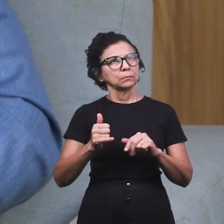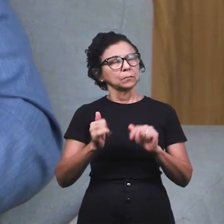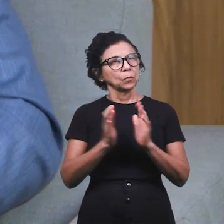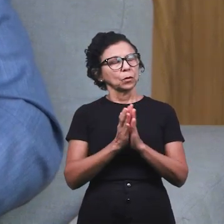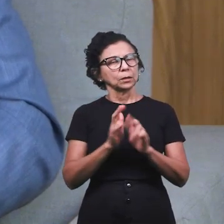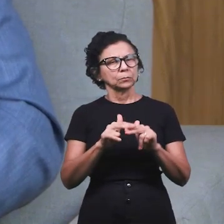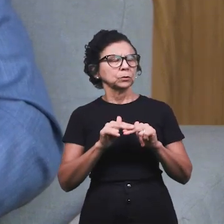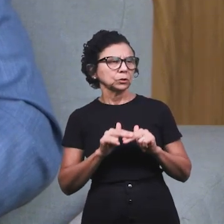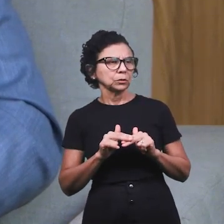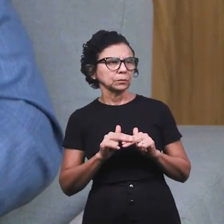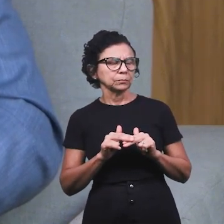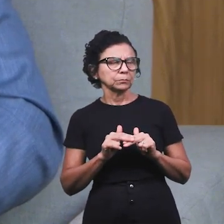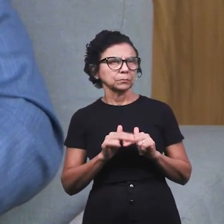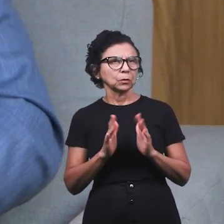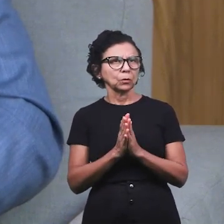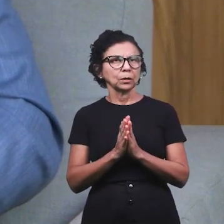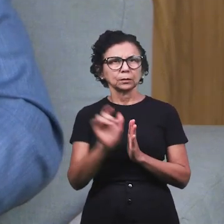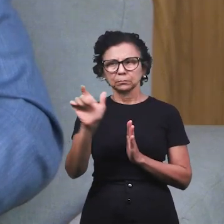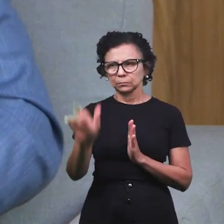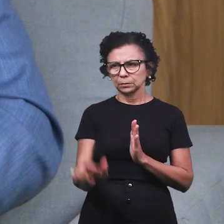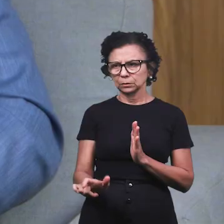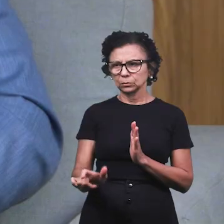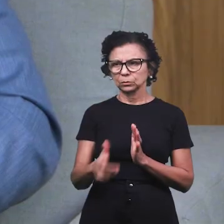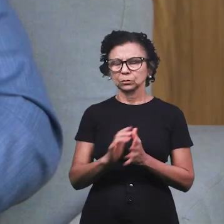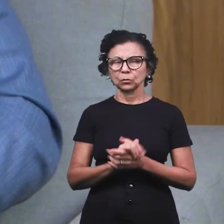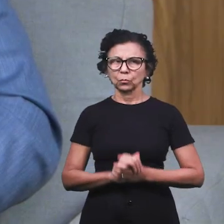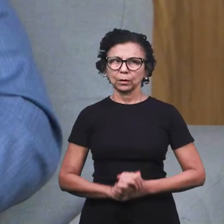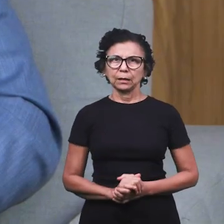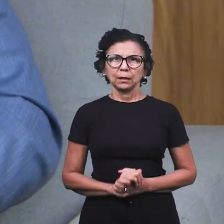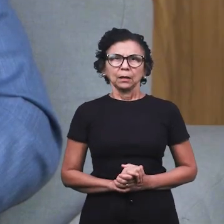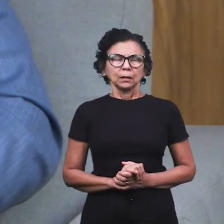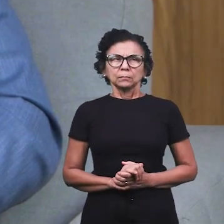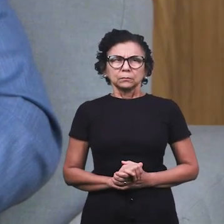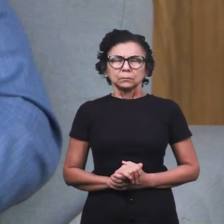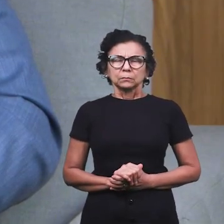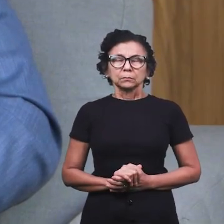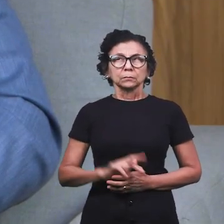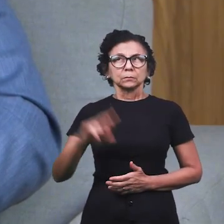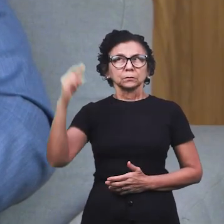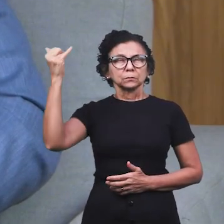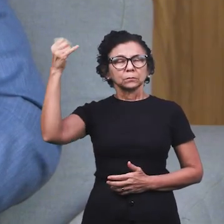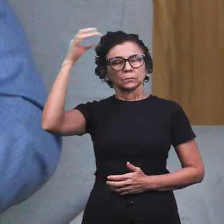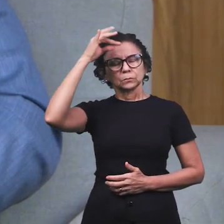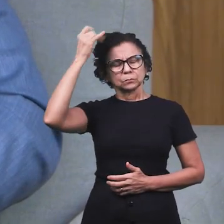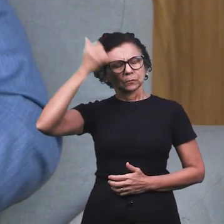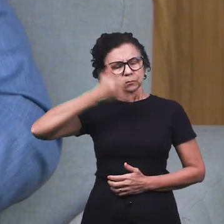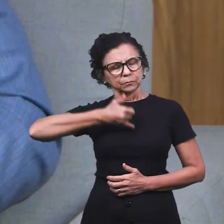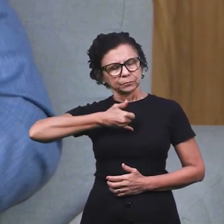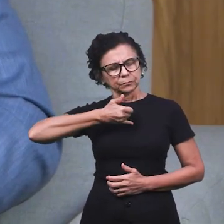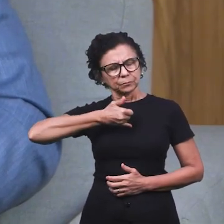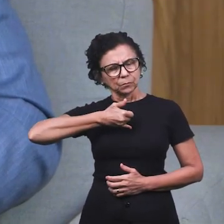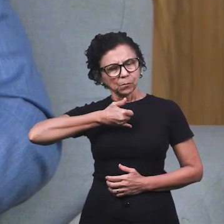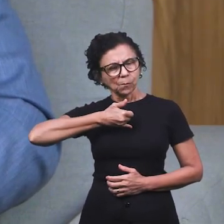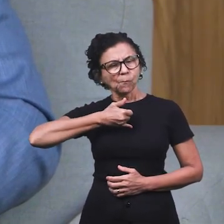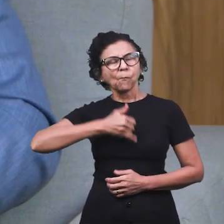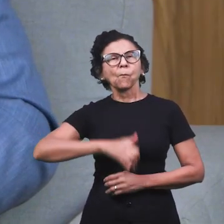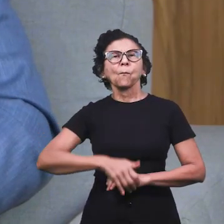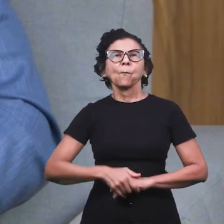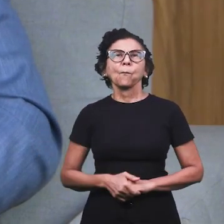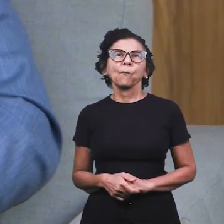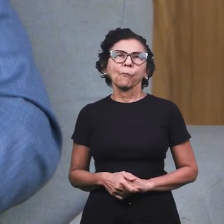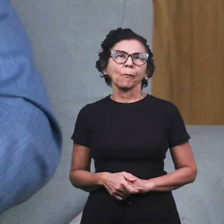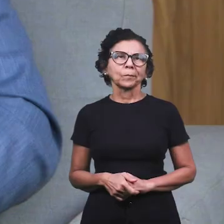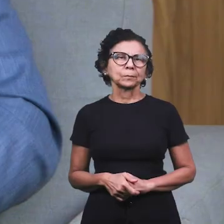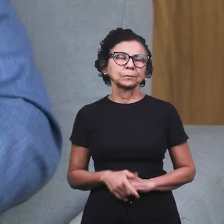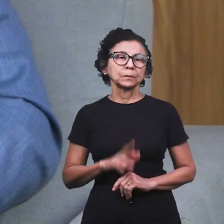ora por essa pessoa. E você foi motivado não por vontade própria, mas pelo Espírito Santo. Então essas duas coisas